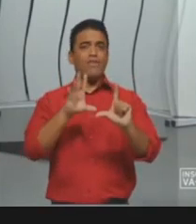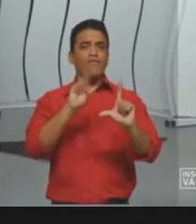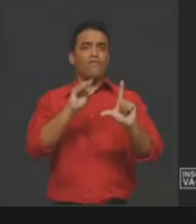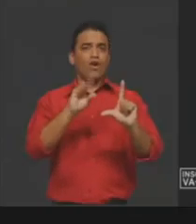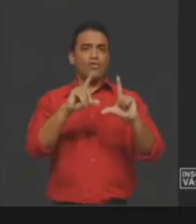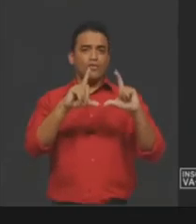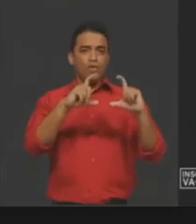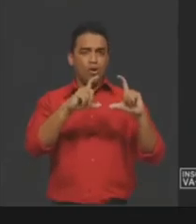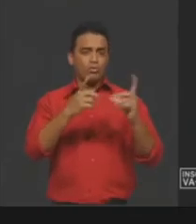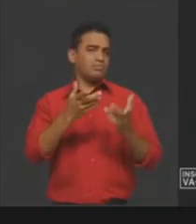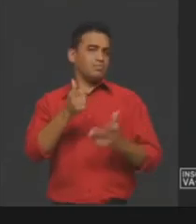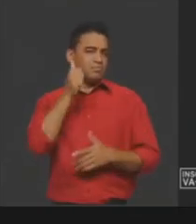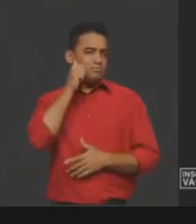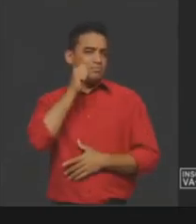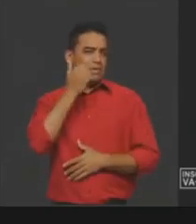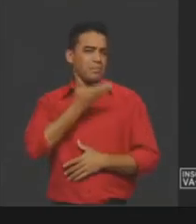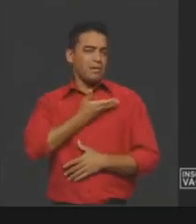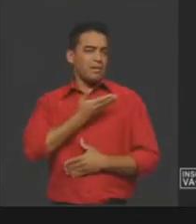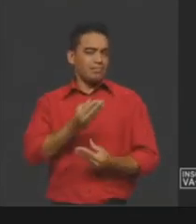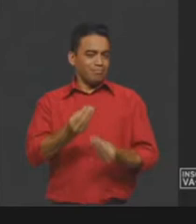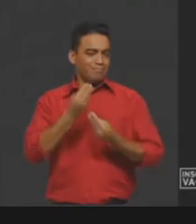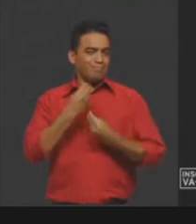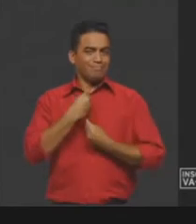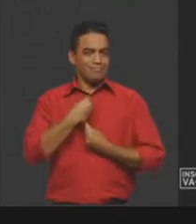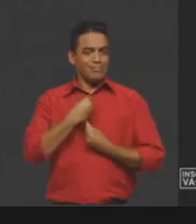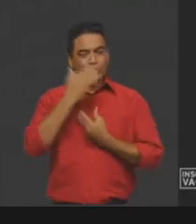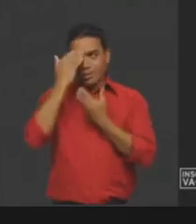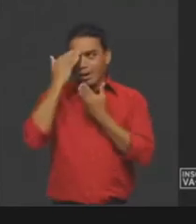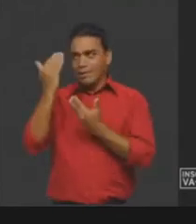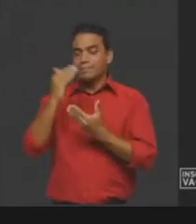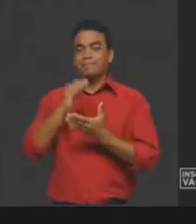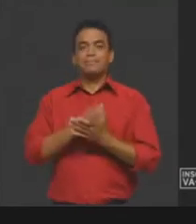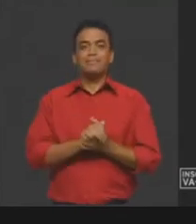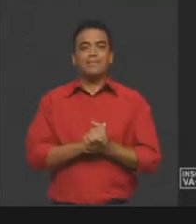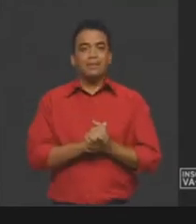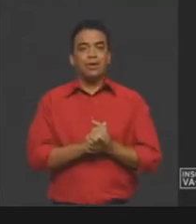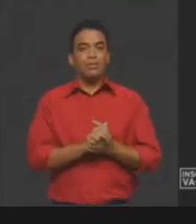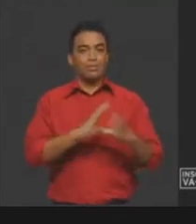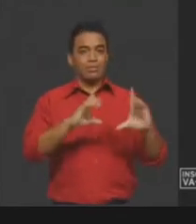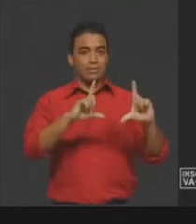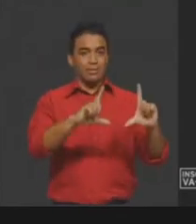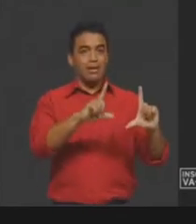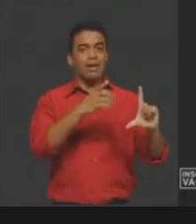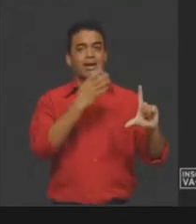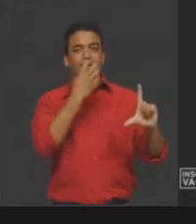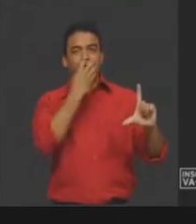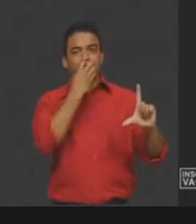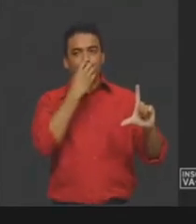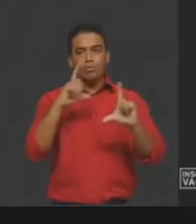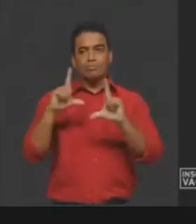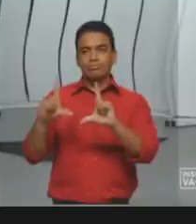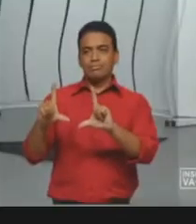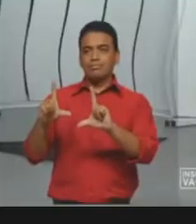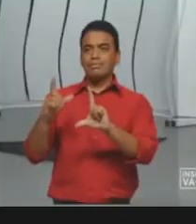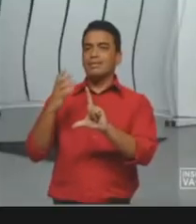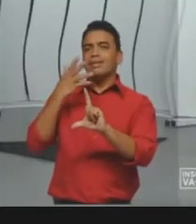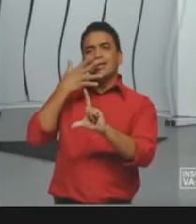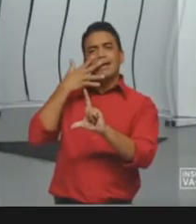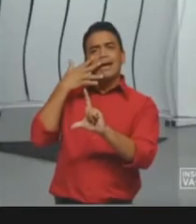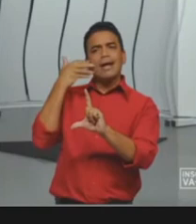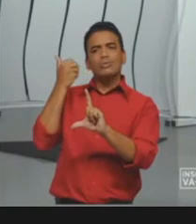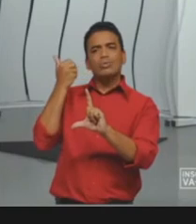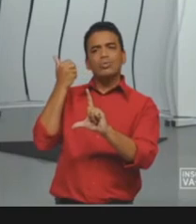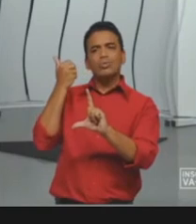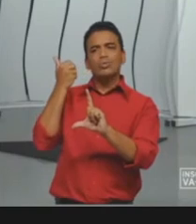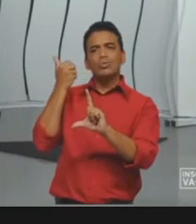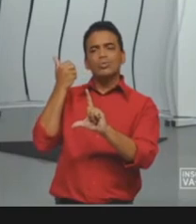foto aqui de uma amiga minha aqui, obrigado pela foto, e um gato. Repare esses dois animais. Diga para mim aí,